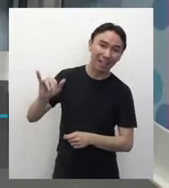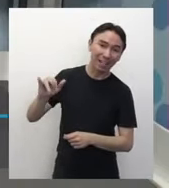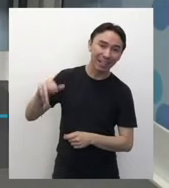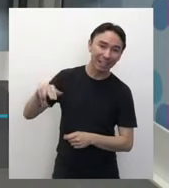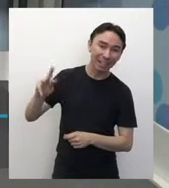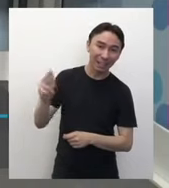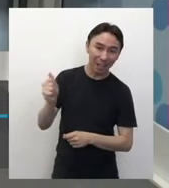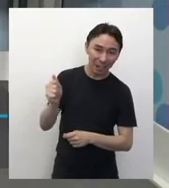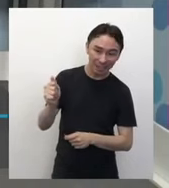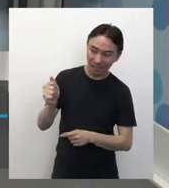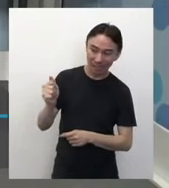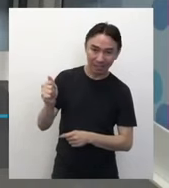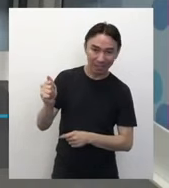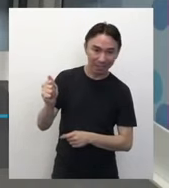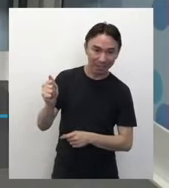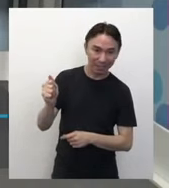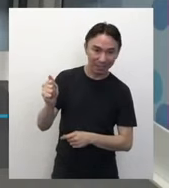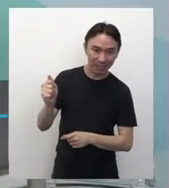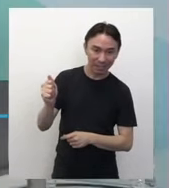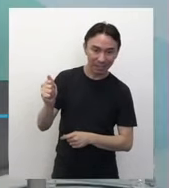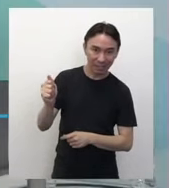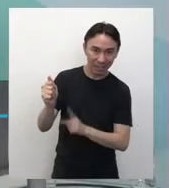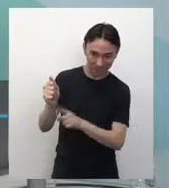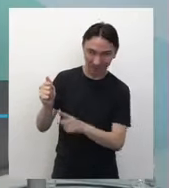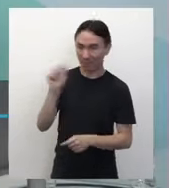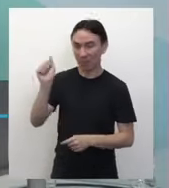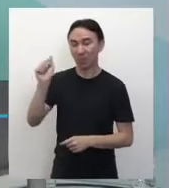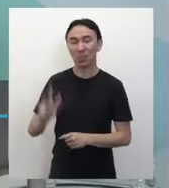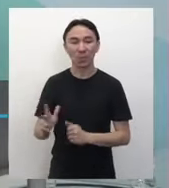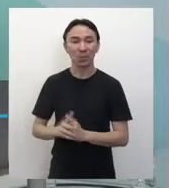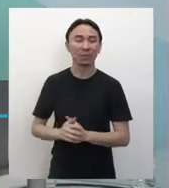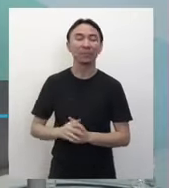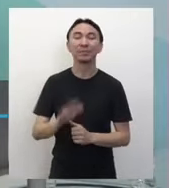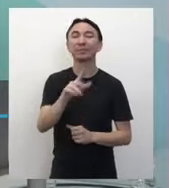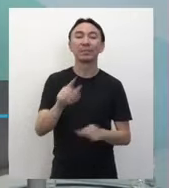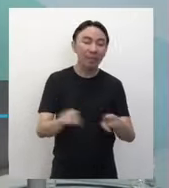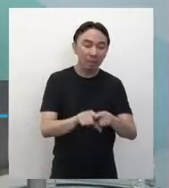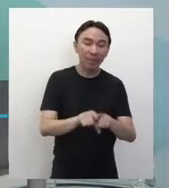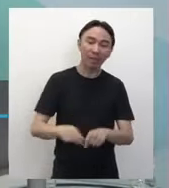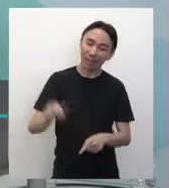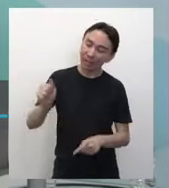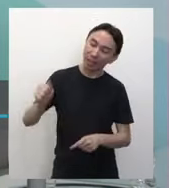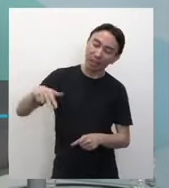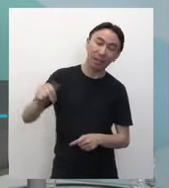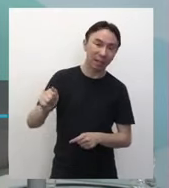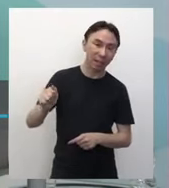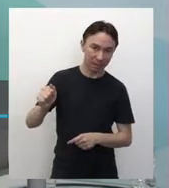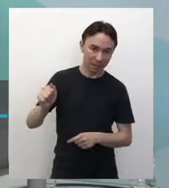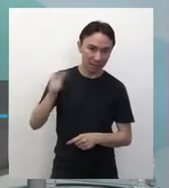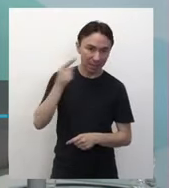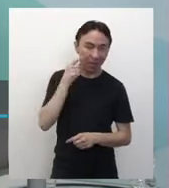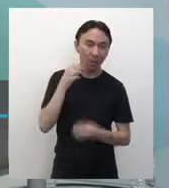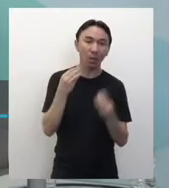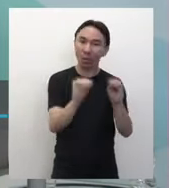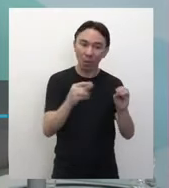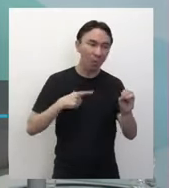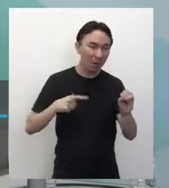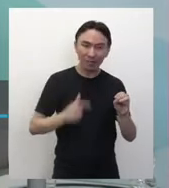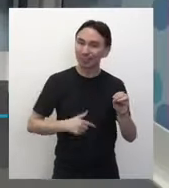ararinhas, desculpa. Ararinhas azuis. A Ana Clara da Pro Ana Maria colocou superam